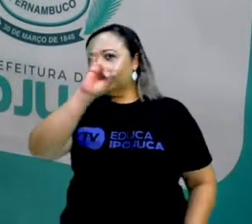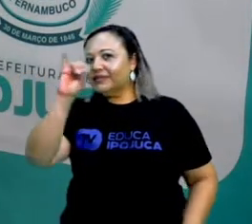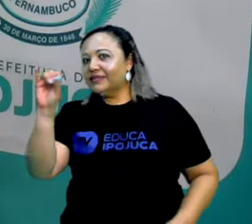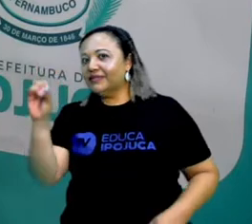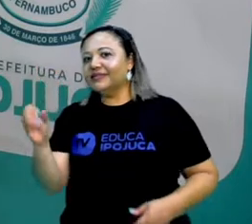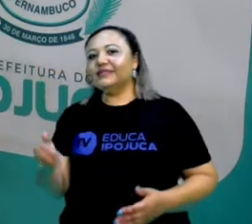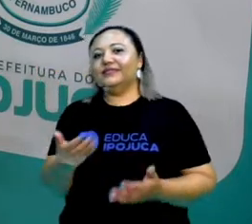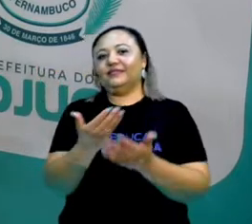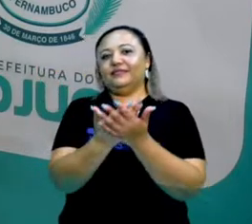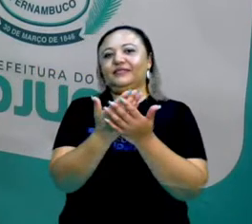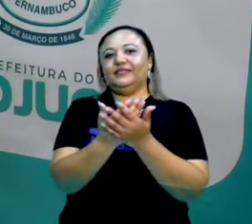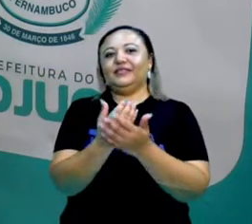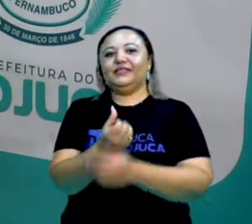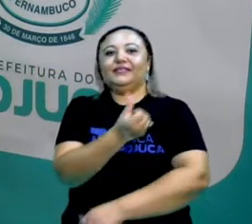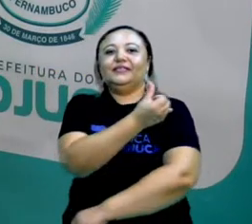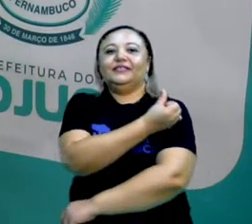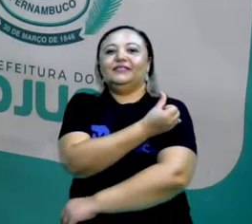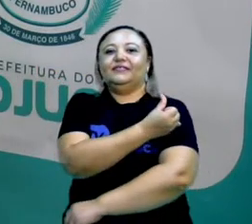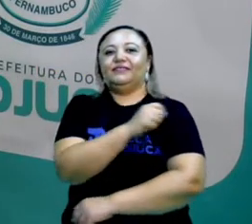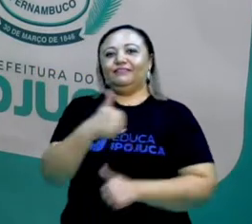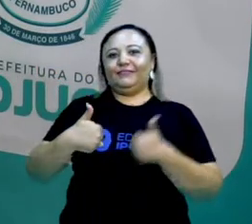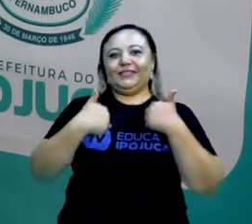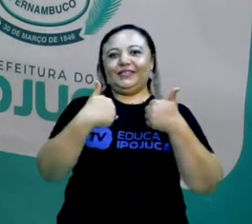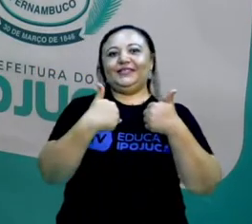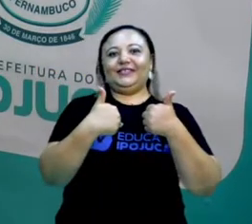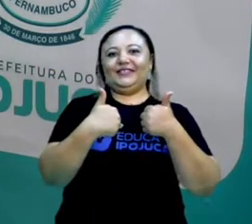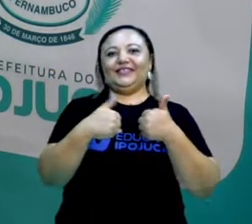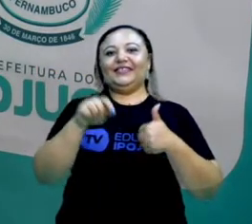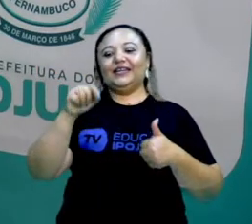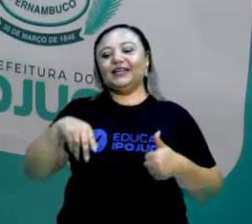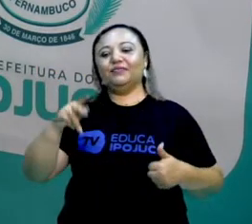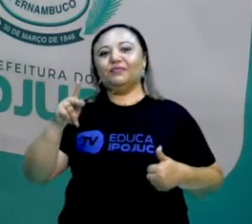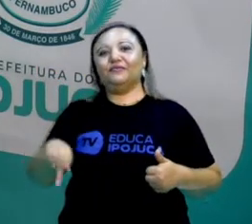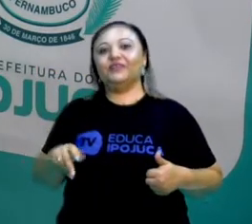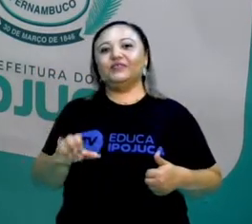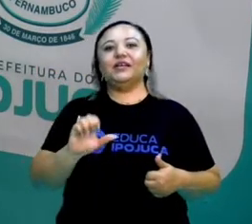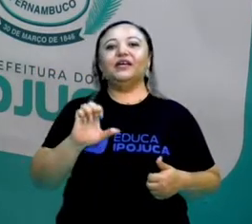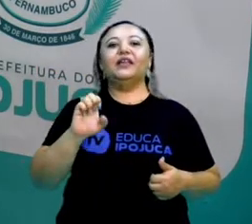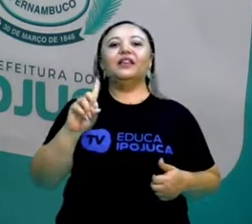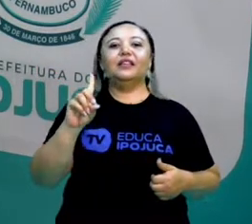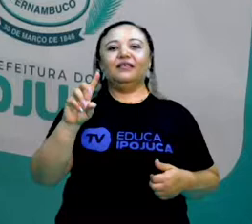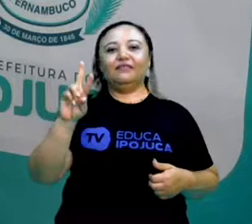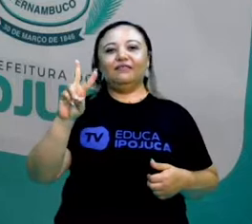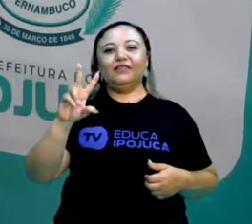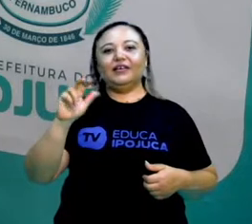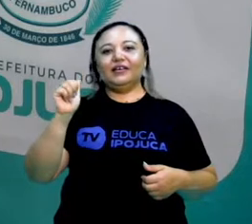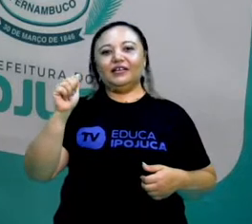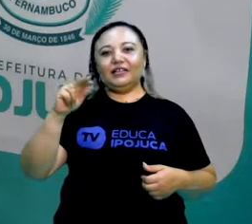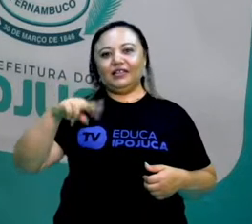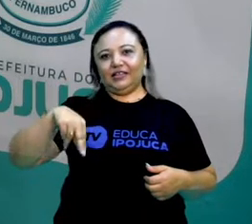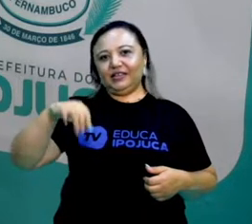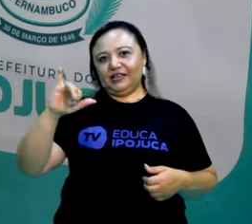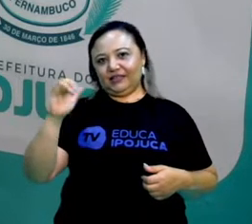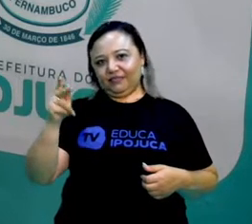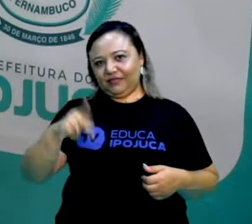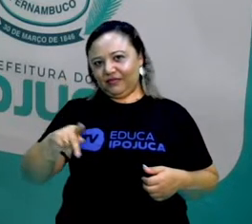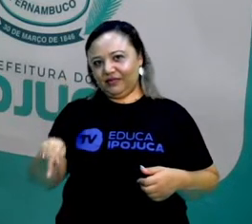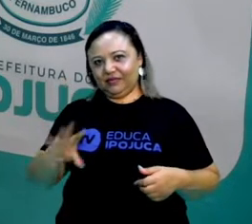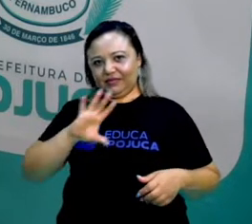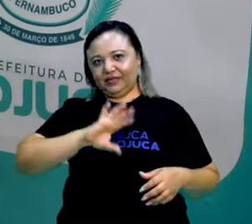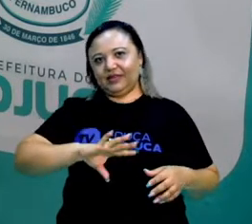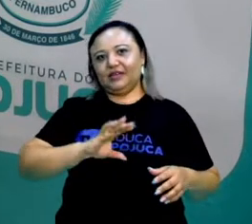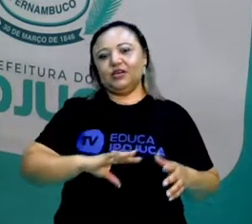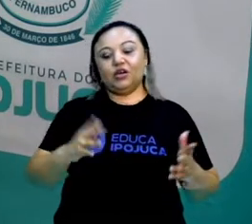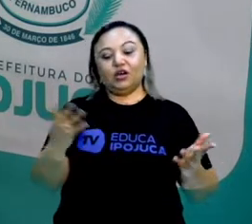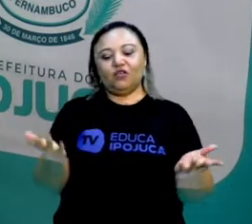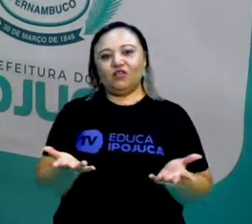Olá, estudantes do sexto ano, tudo bem? Espero que sim. Sou Edivânia Nunes, professora de língua portuguesa, e estamos aqui para mais uma aula.